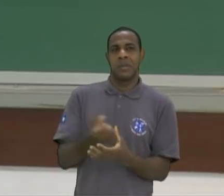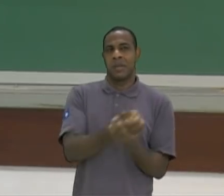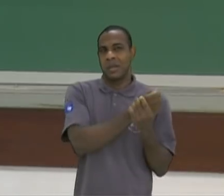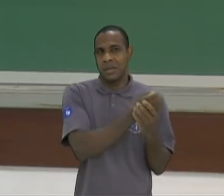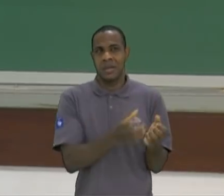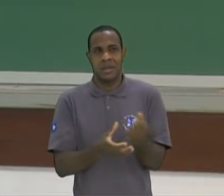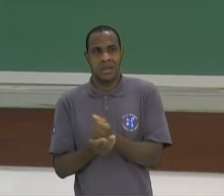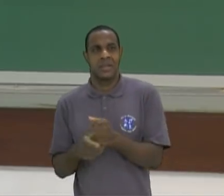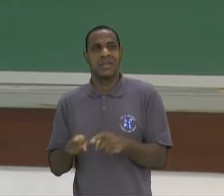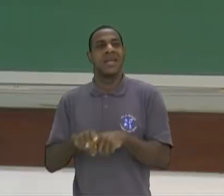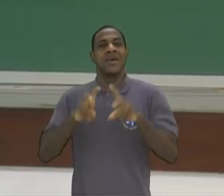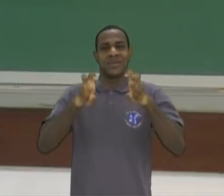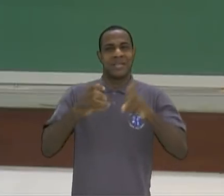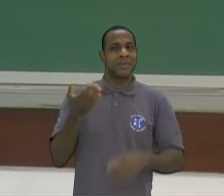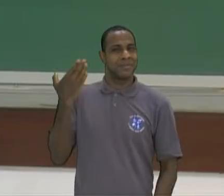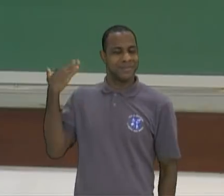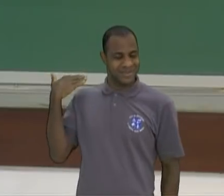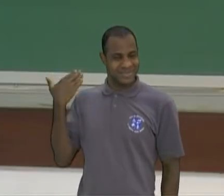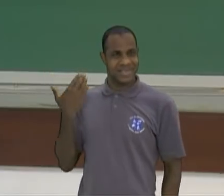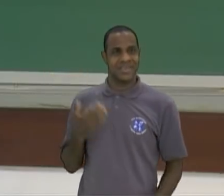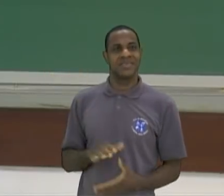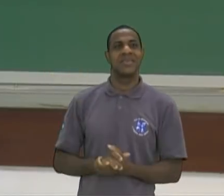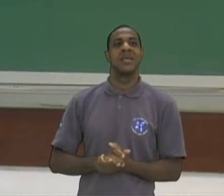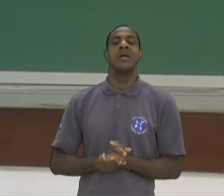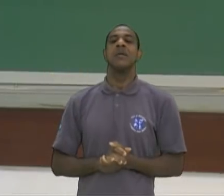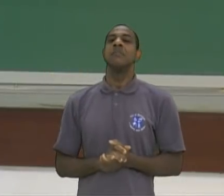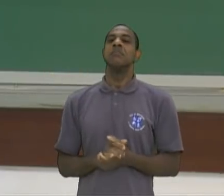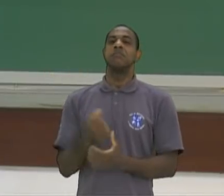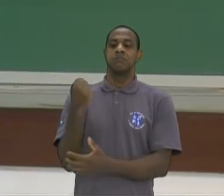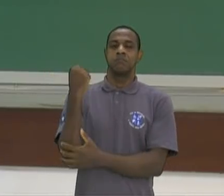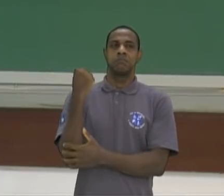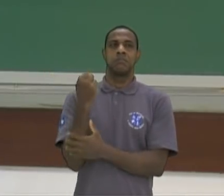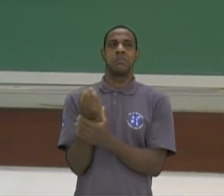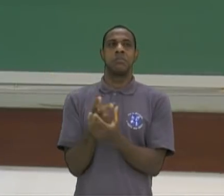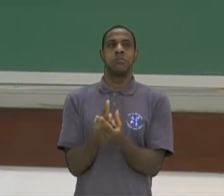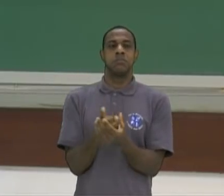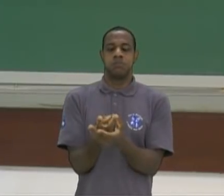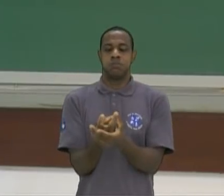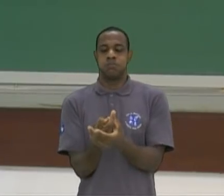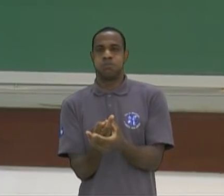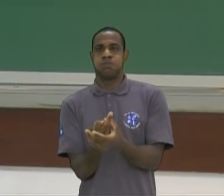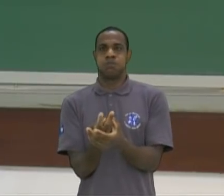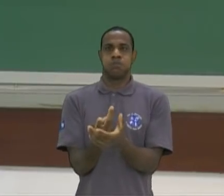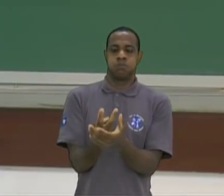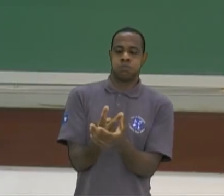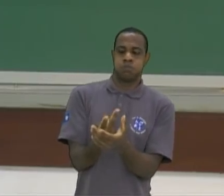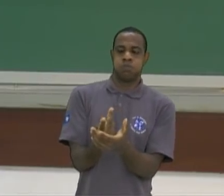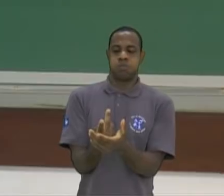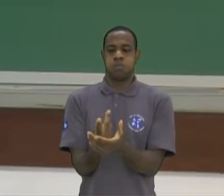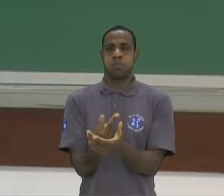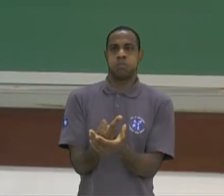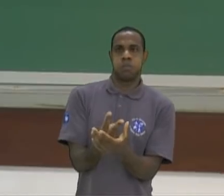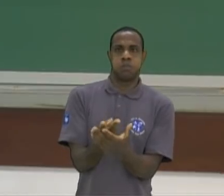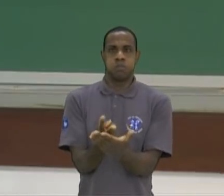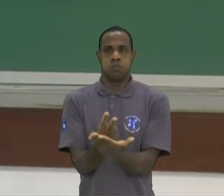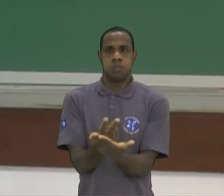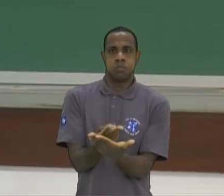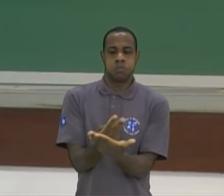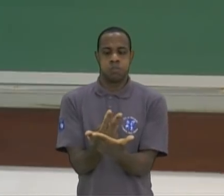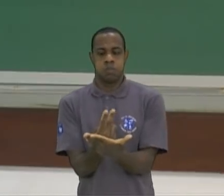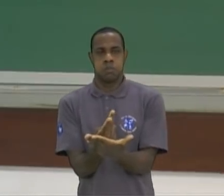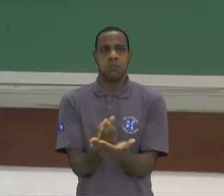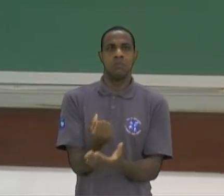Então temos a presença justamente desses temas. Muitos temas que nós vimos, estudamos nas aulas anteriores